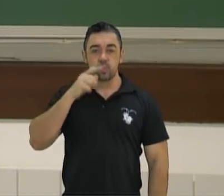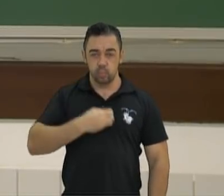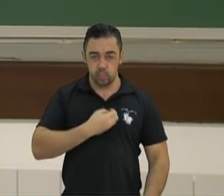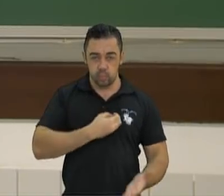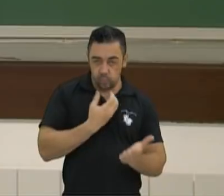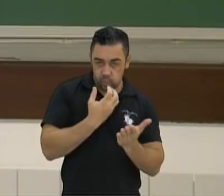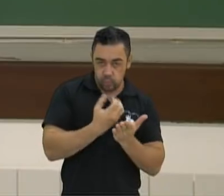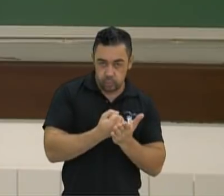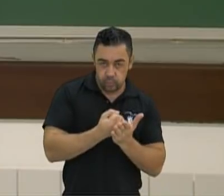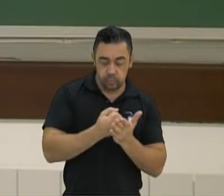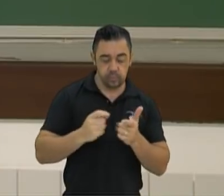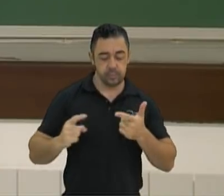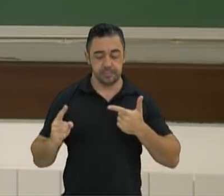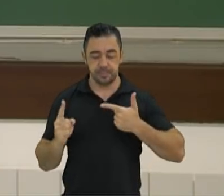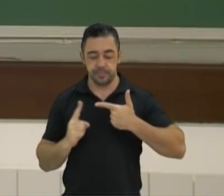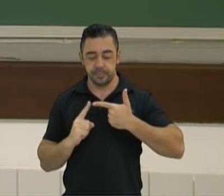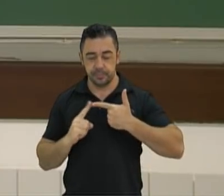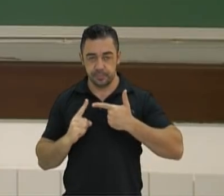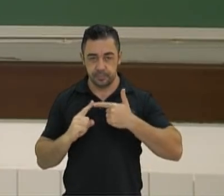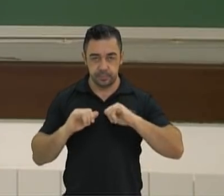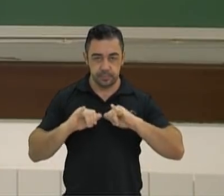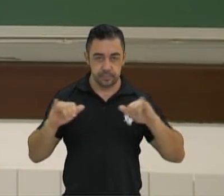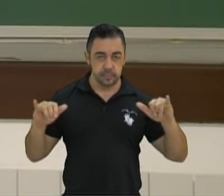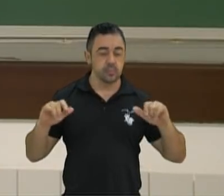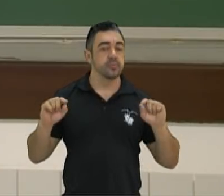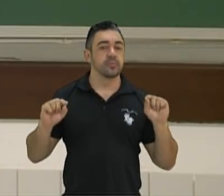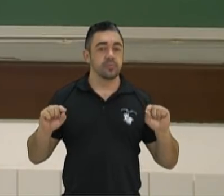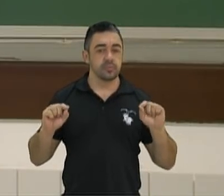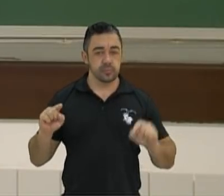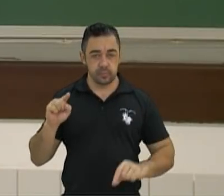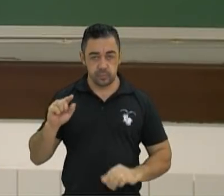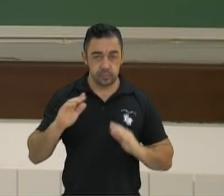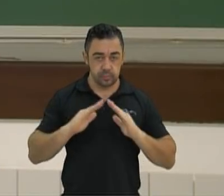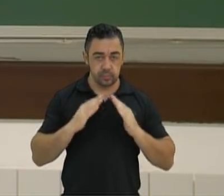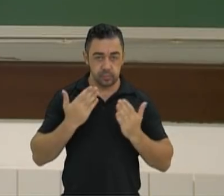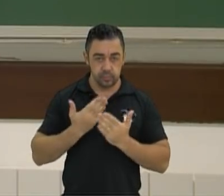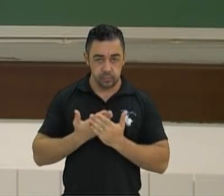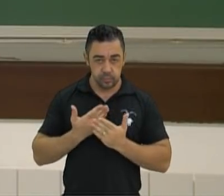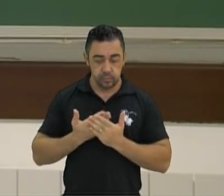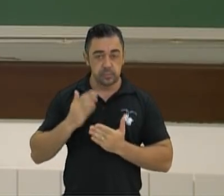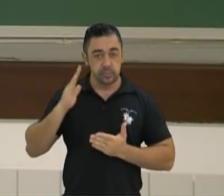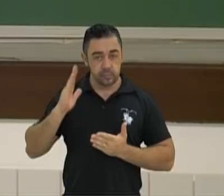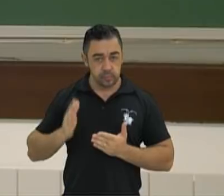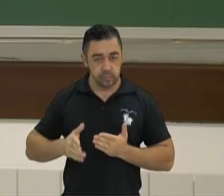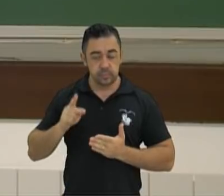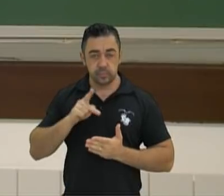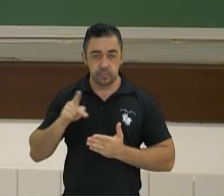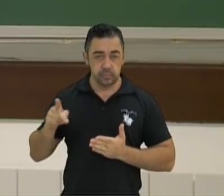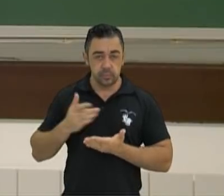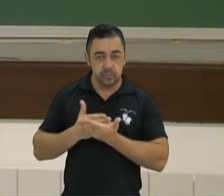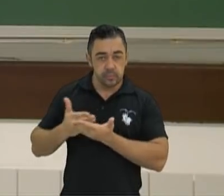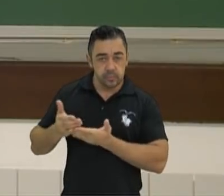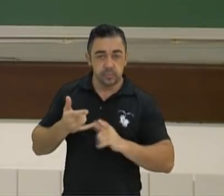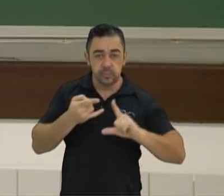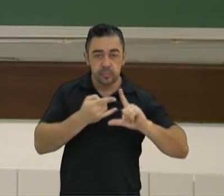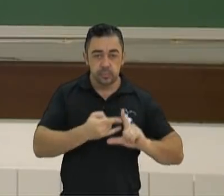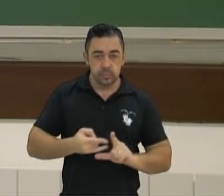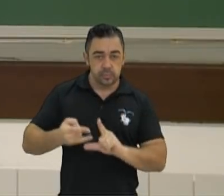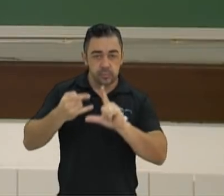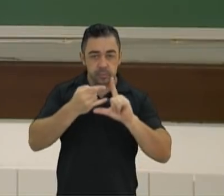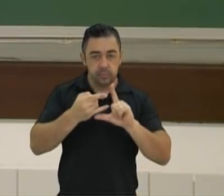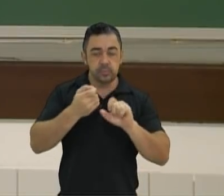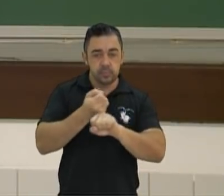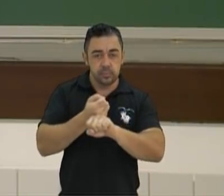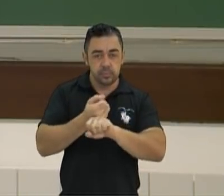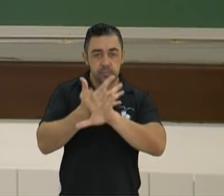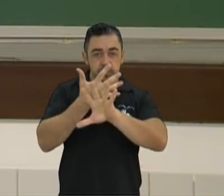ok? Outro recado muito importante é que na sua escola os professores já estão trabalhando com o Meet. Então,